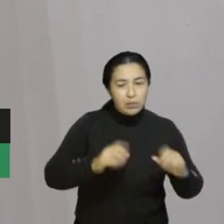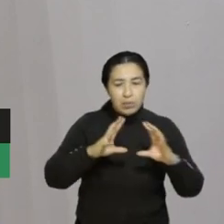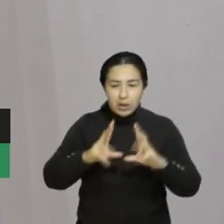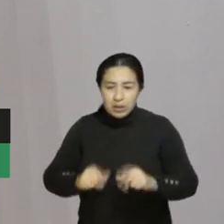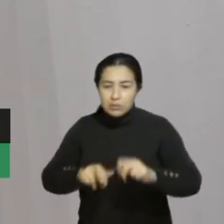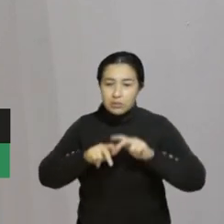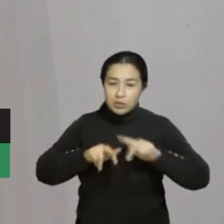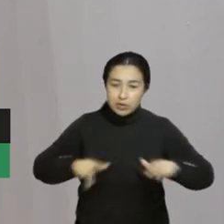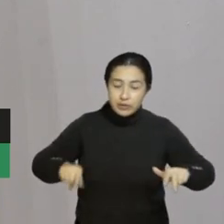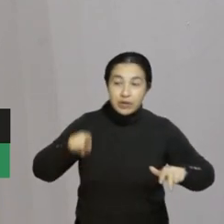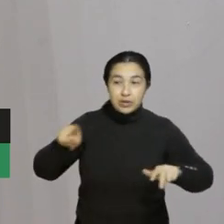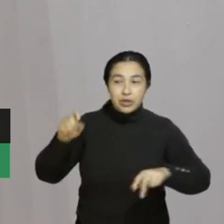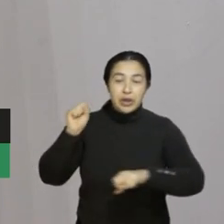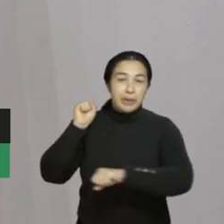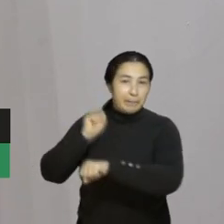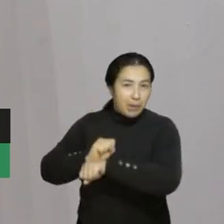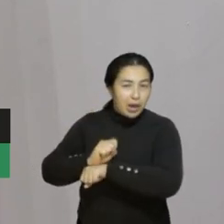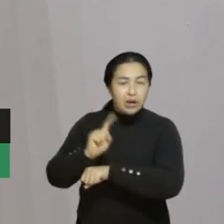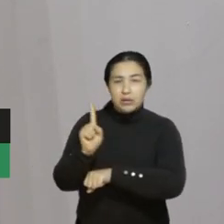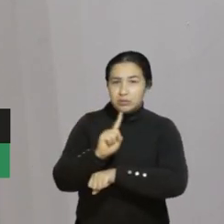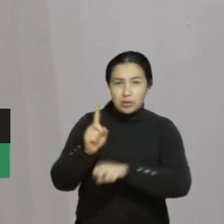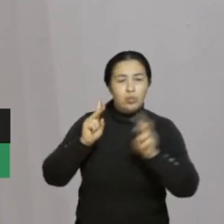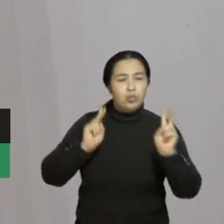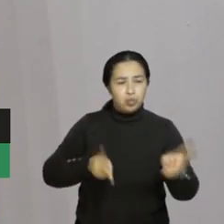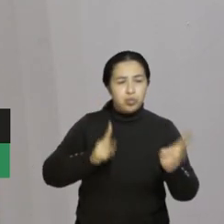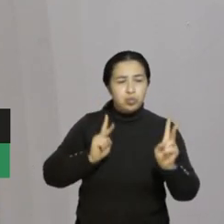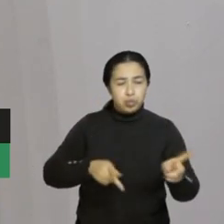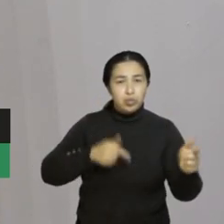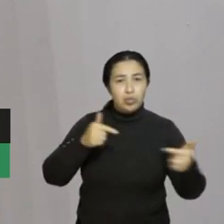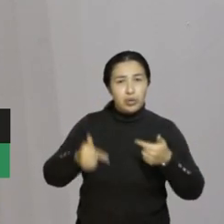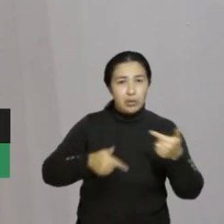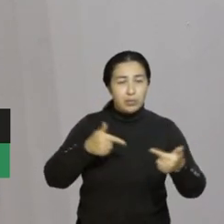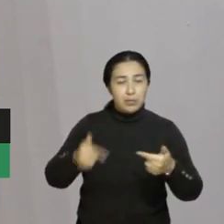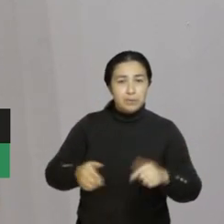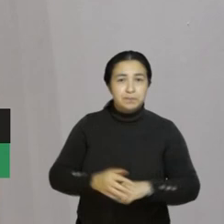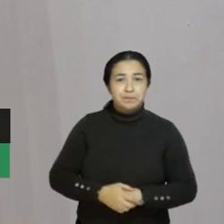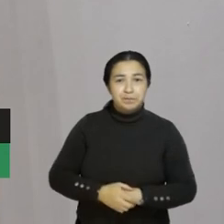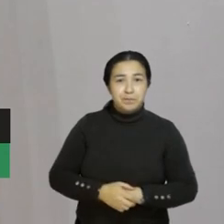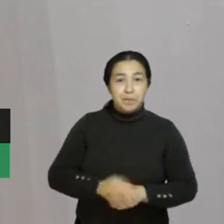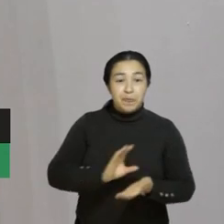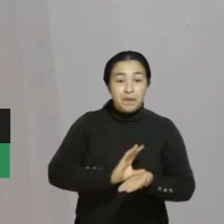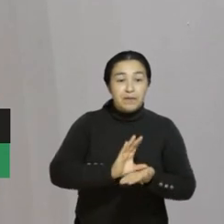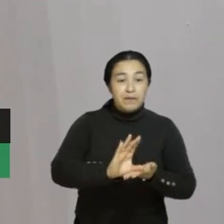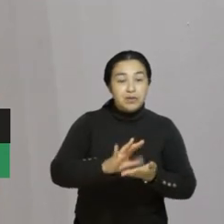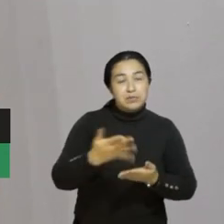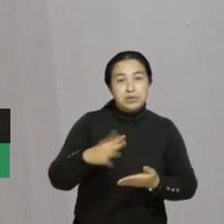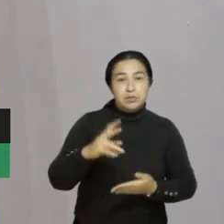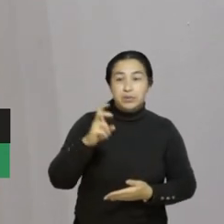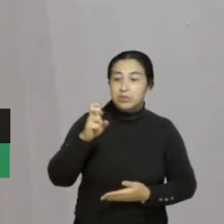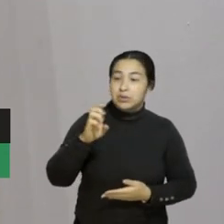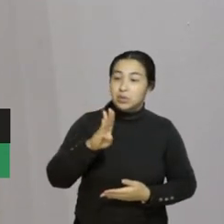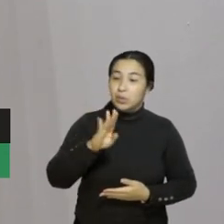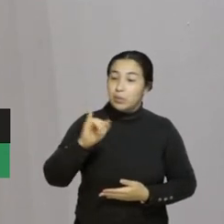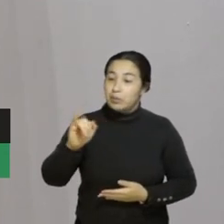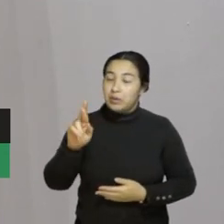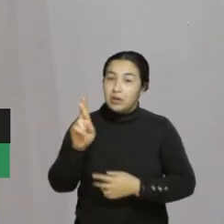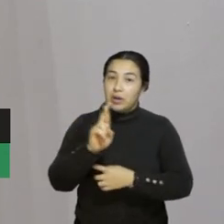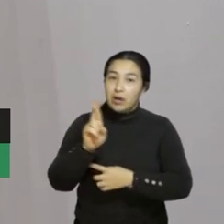as máquinas não vão parar. O investimento aproximado de 5 bilhões de reais